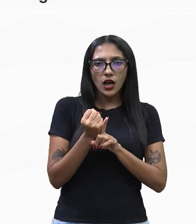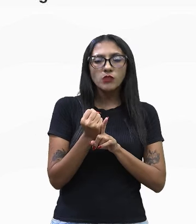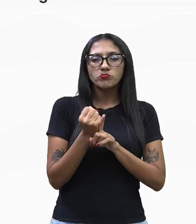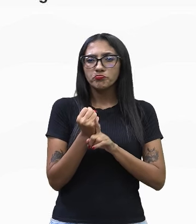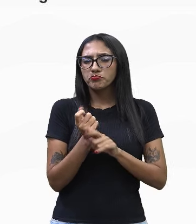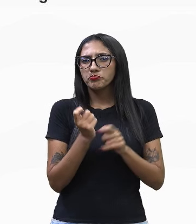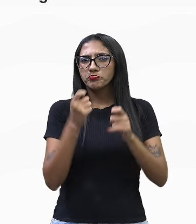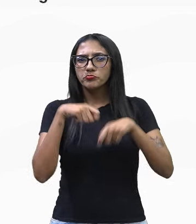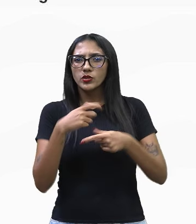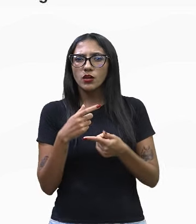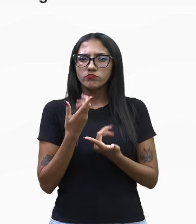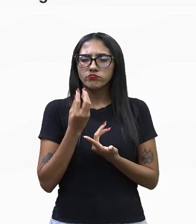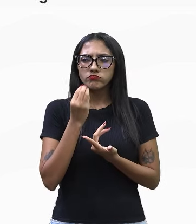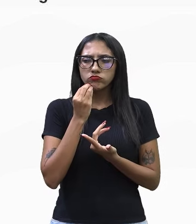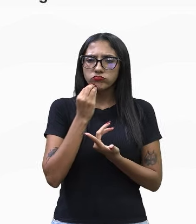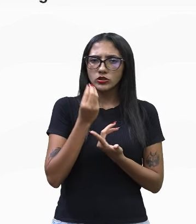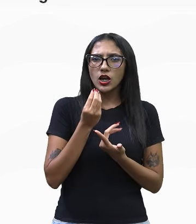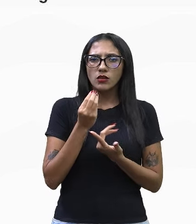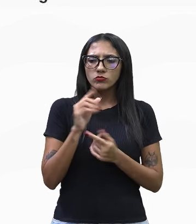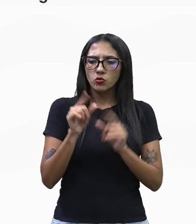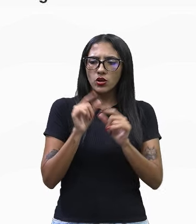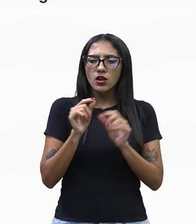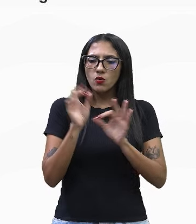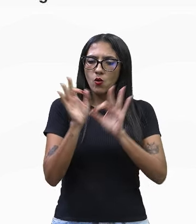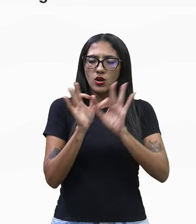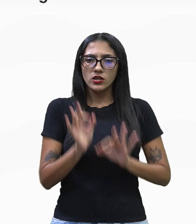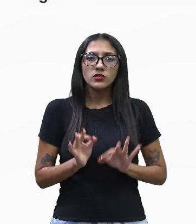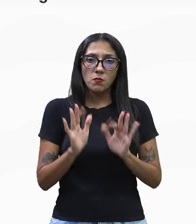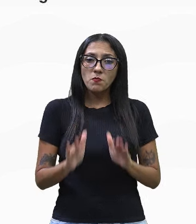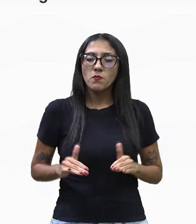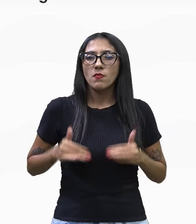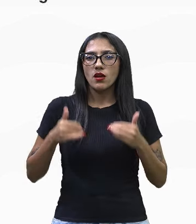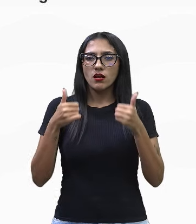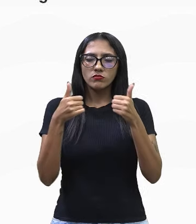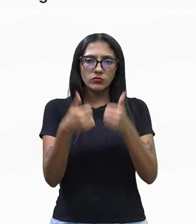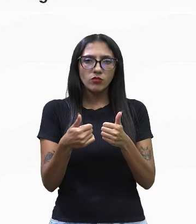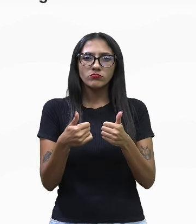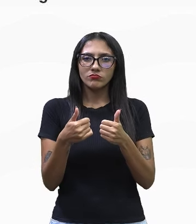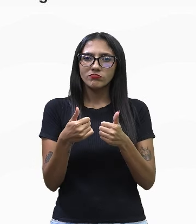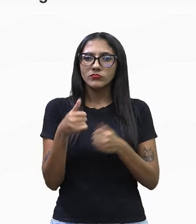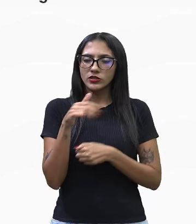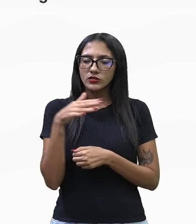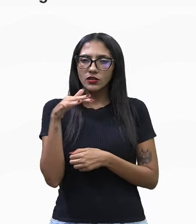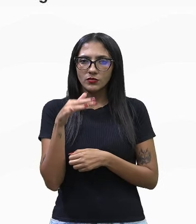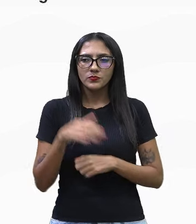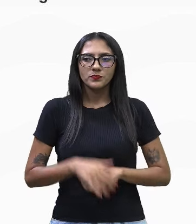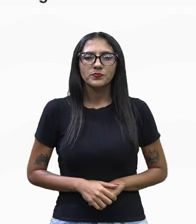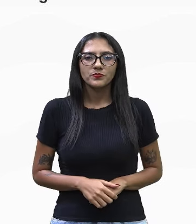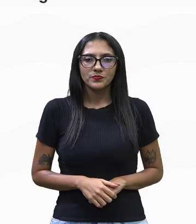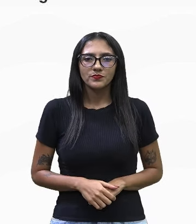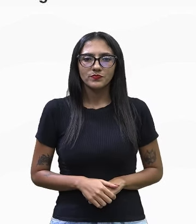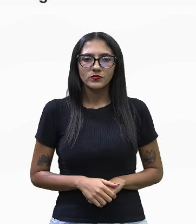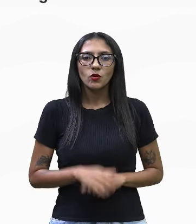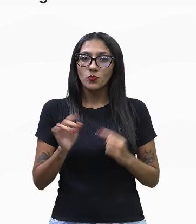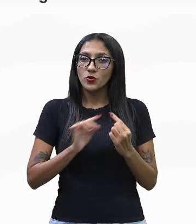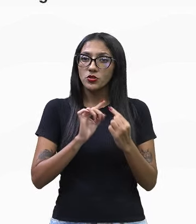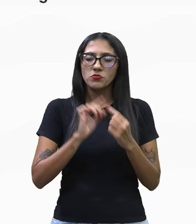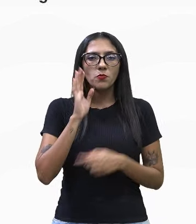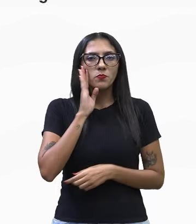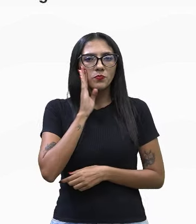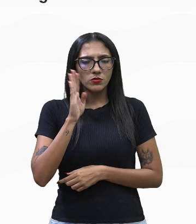que possa tomar decisões né de modo que possa melhorar esses indicadores porque o princípio é esse a ideia